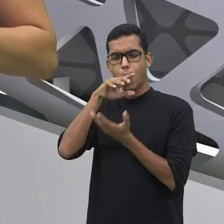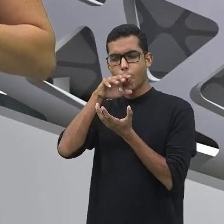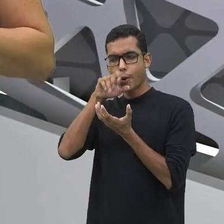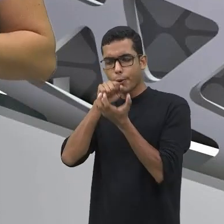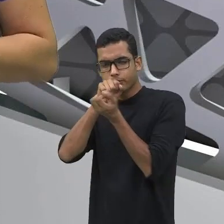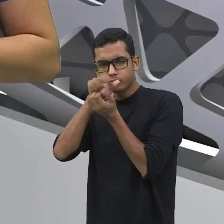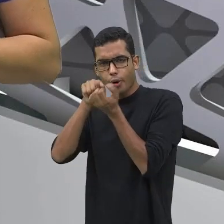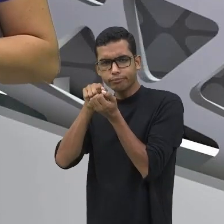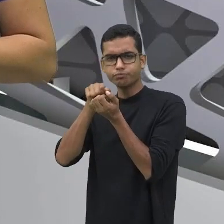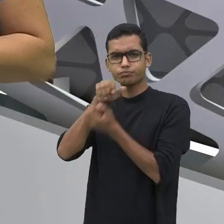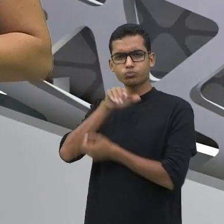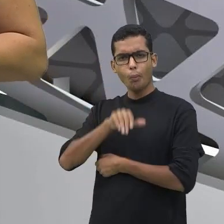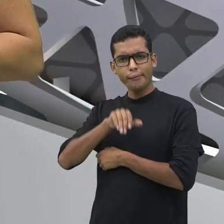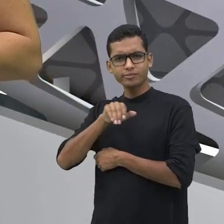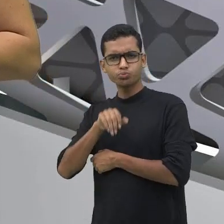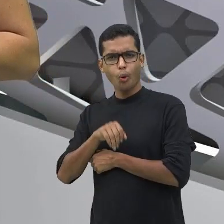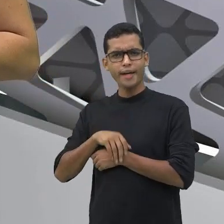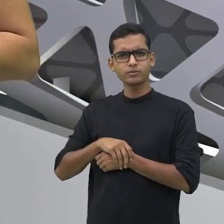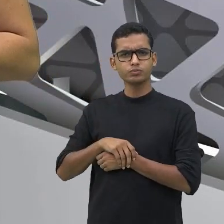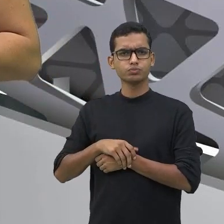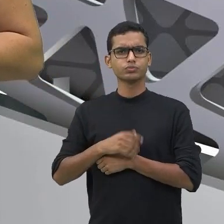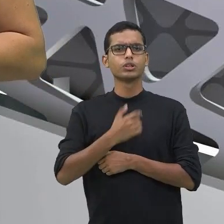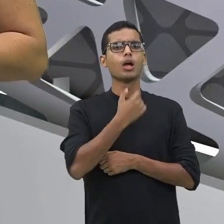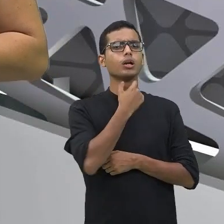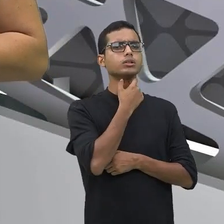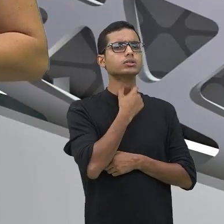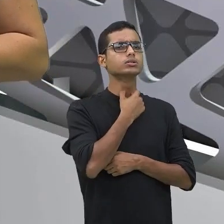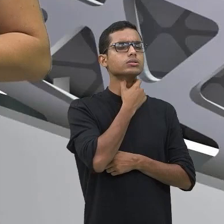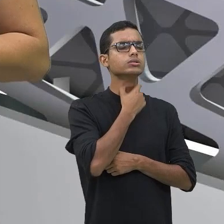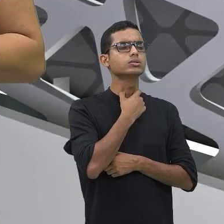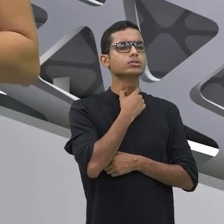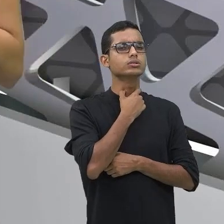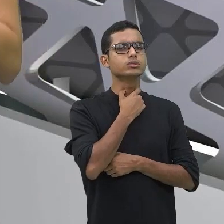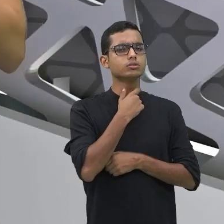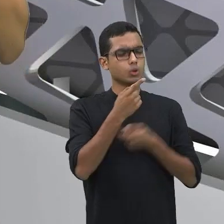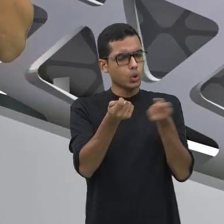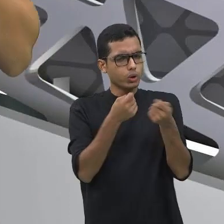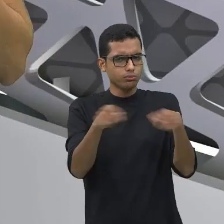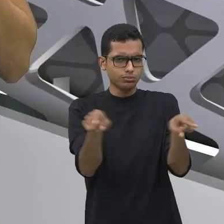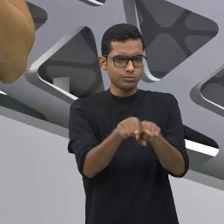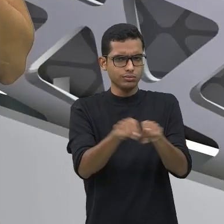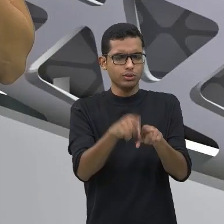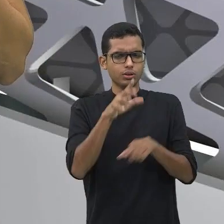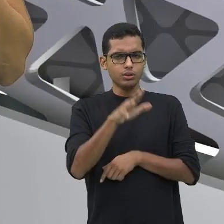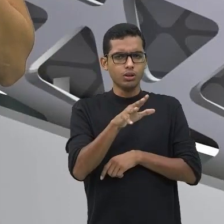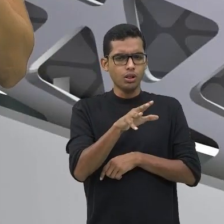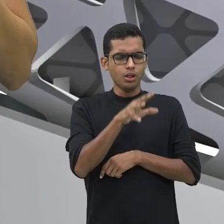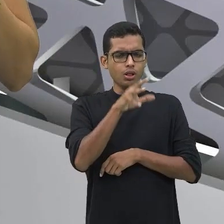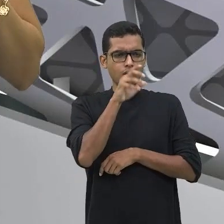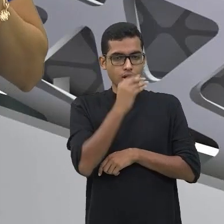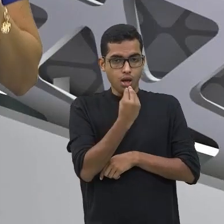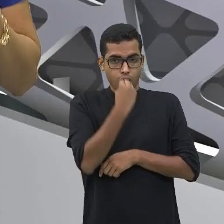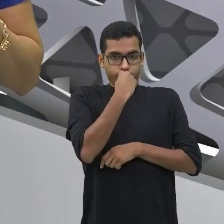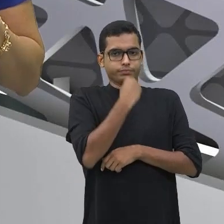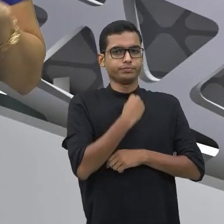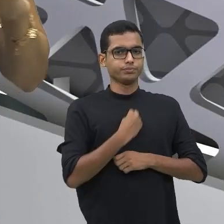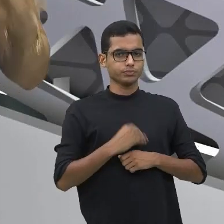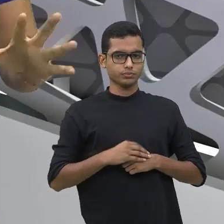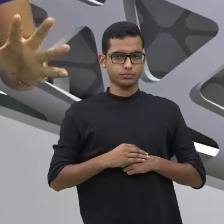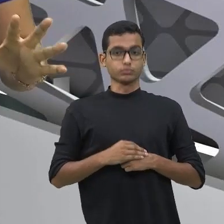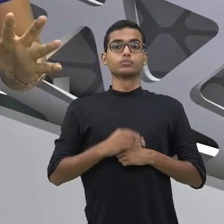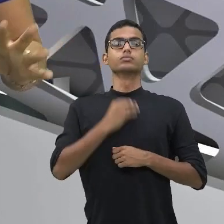movimentos na boca. Na faringe eu vou controlar também, eu vou né, engolir, na verdade a gente